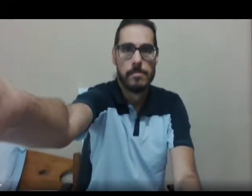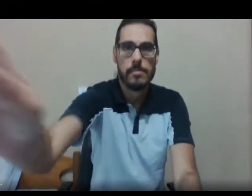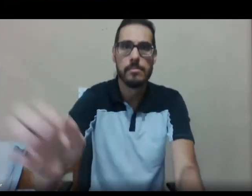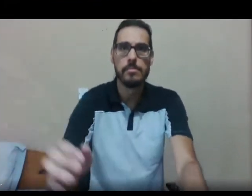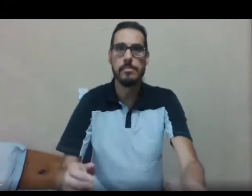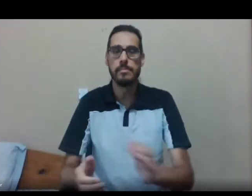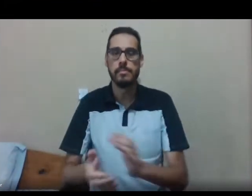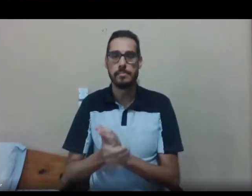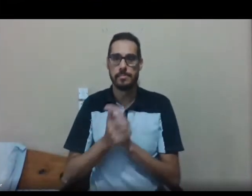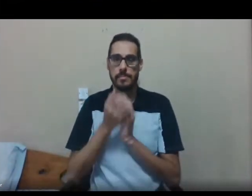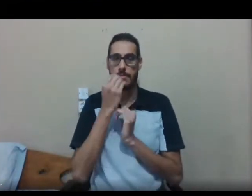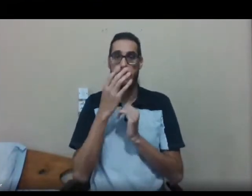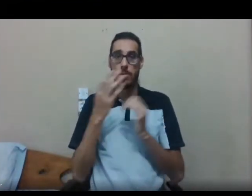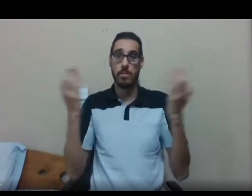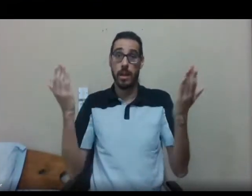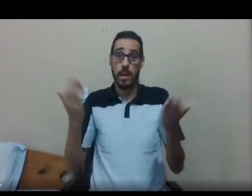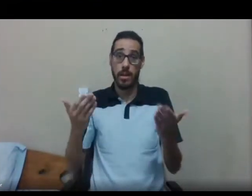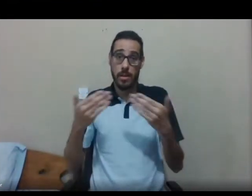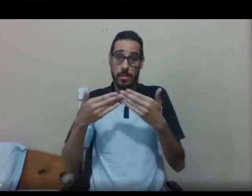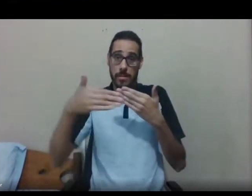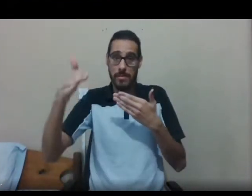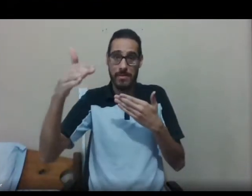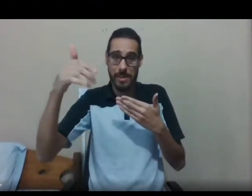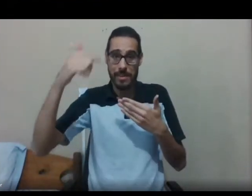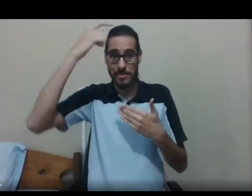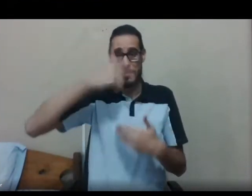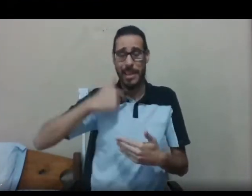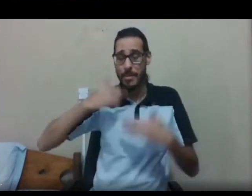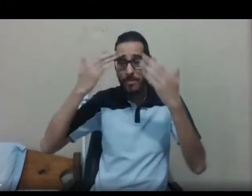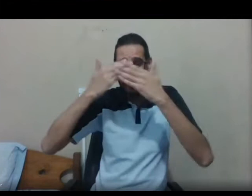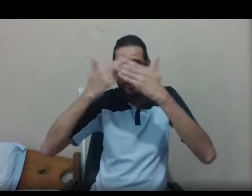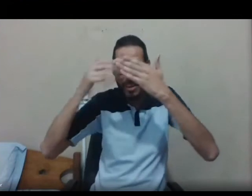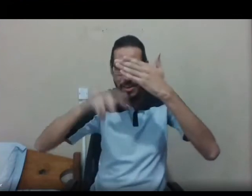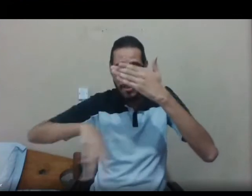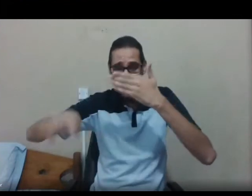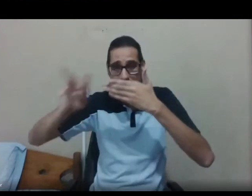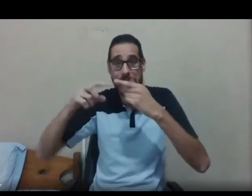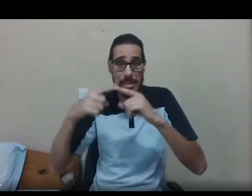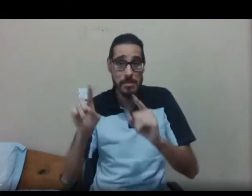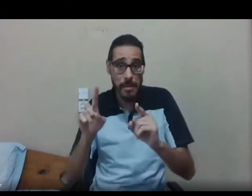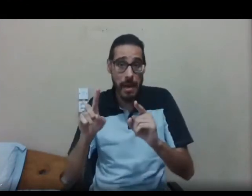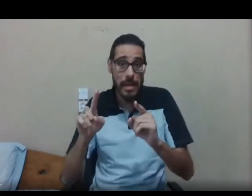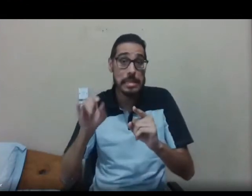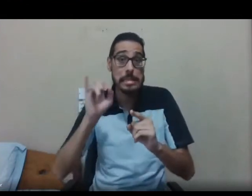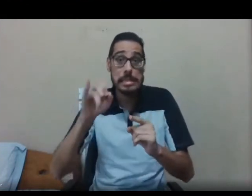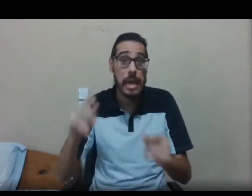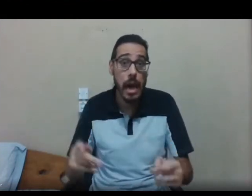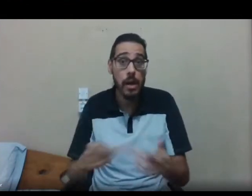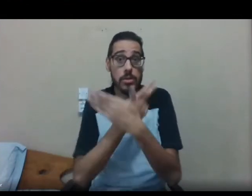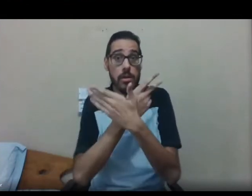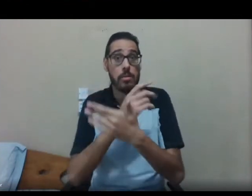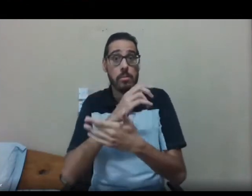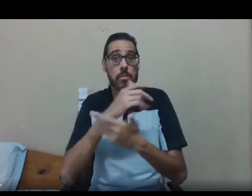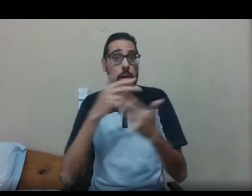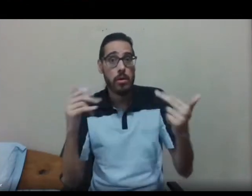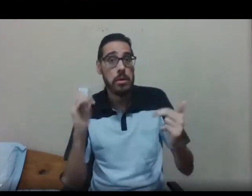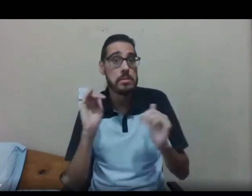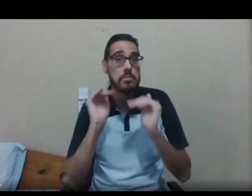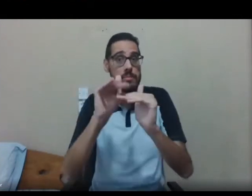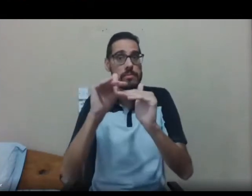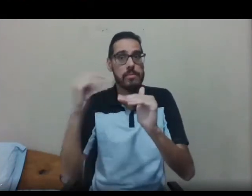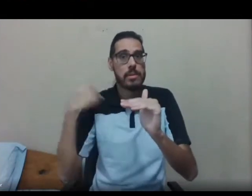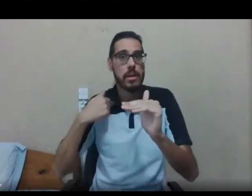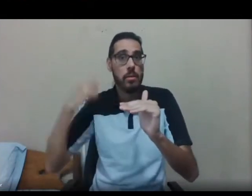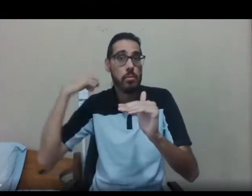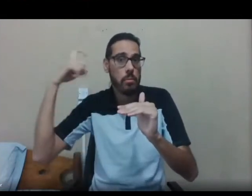me interrompem aqui, tá bom? Bom, então como a Aline falou, aqui mais a gente deixou uma, né, nós